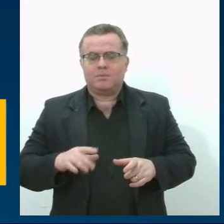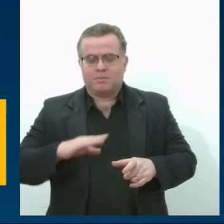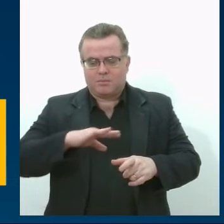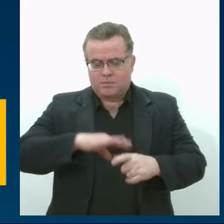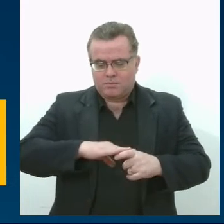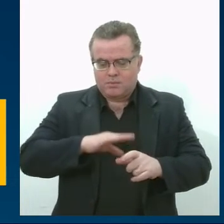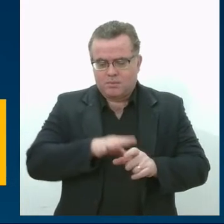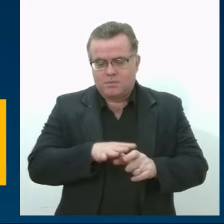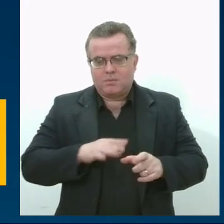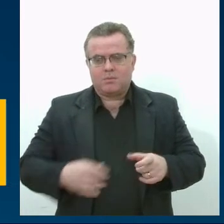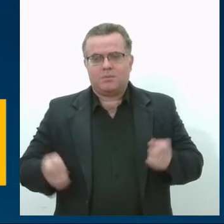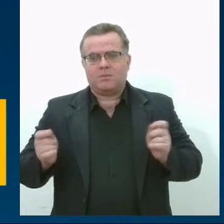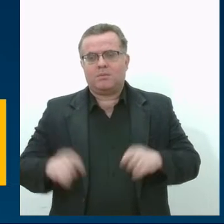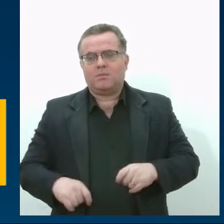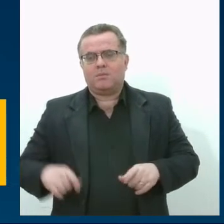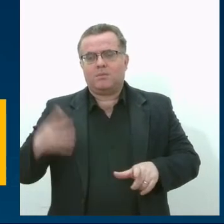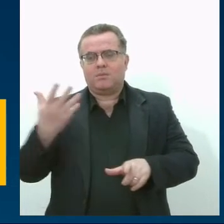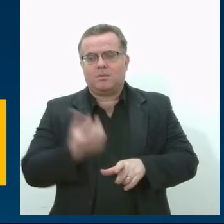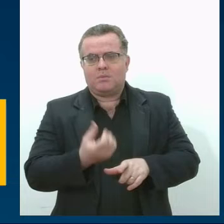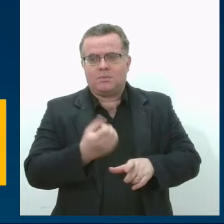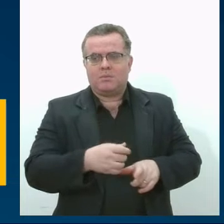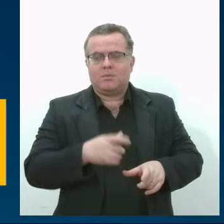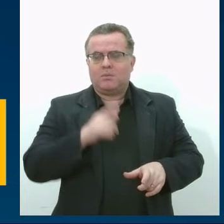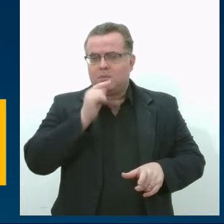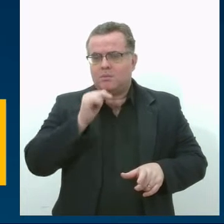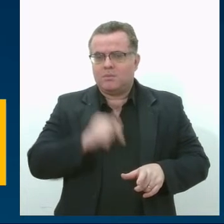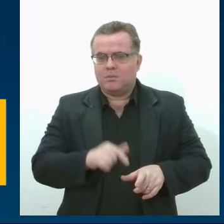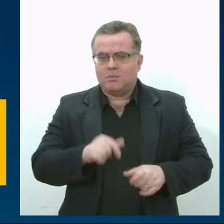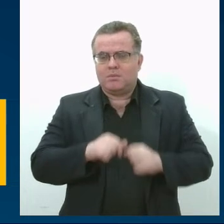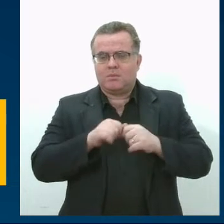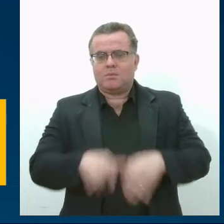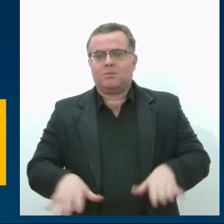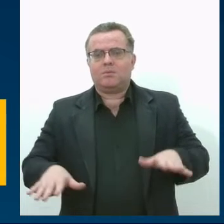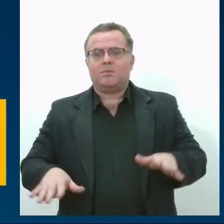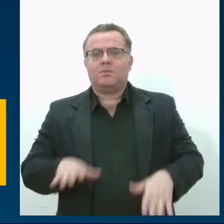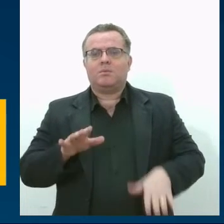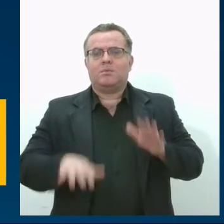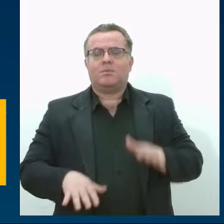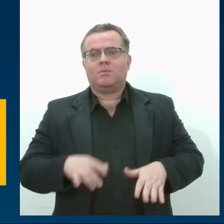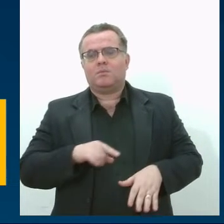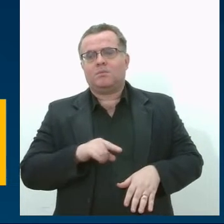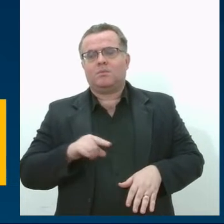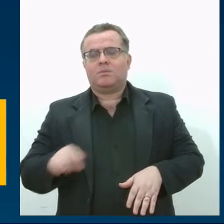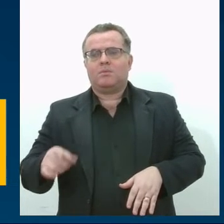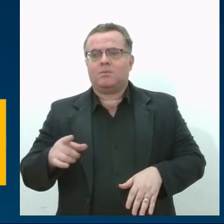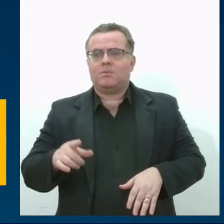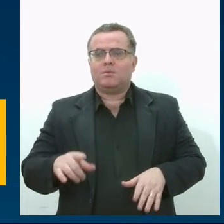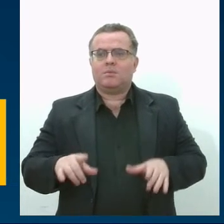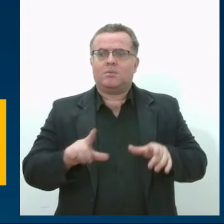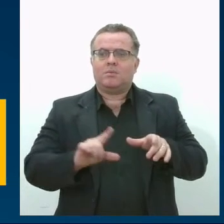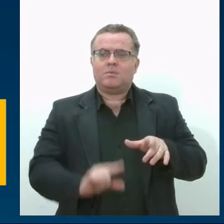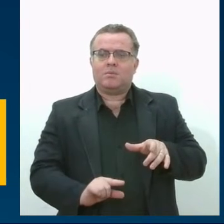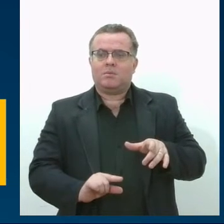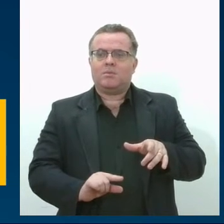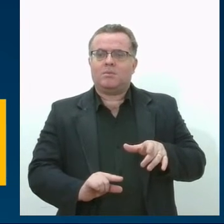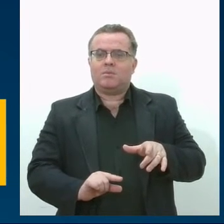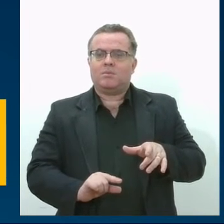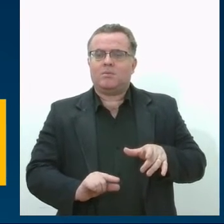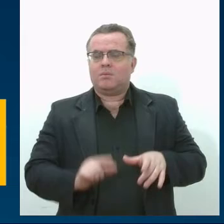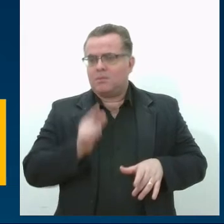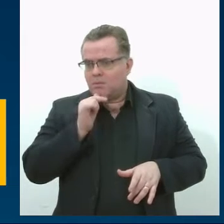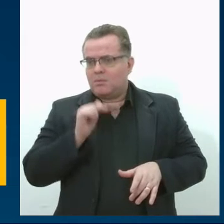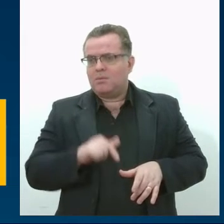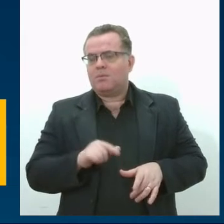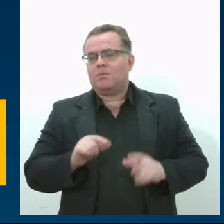chuva para fazer a drenagem. E escoamento, às vezes, sempre fica um pouquinho de água lá no fundo desse depósito. E aí o